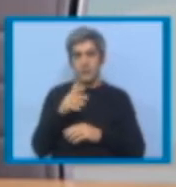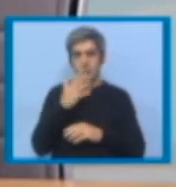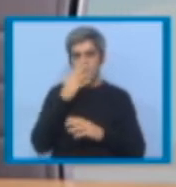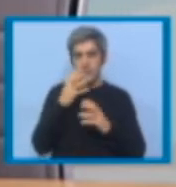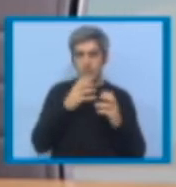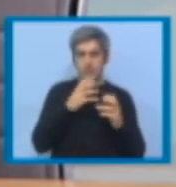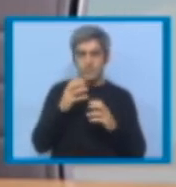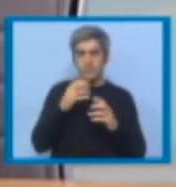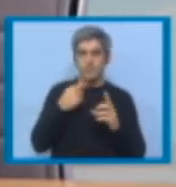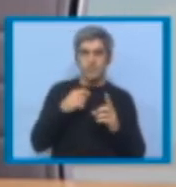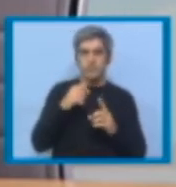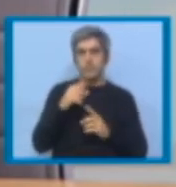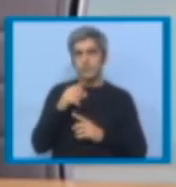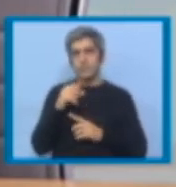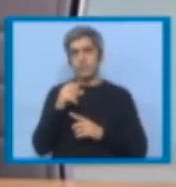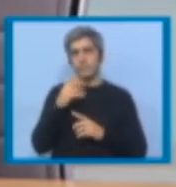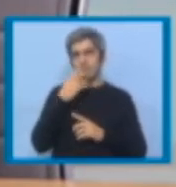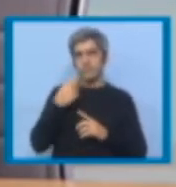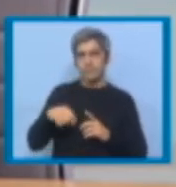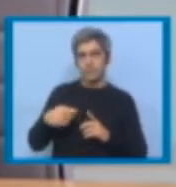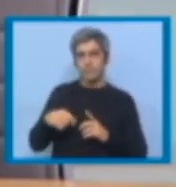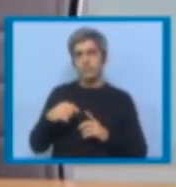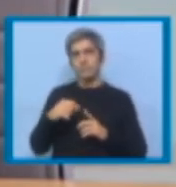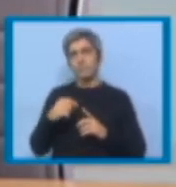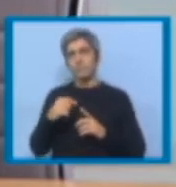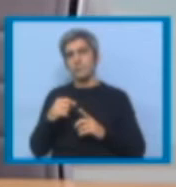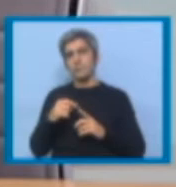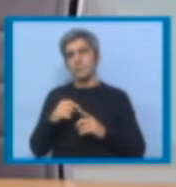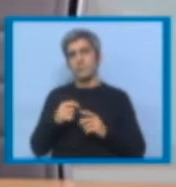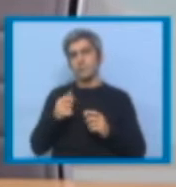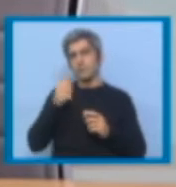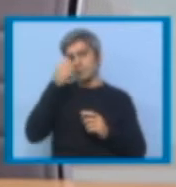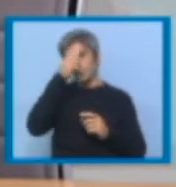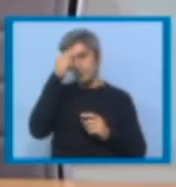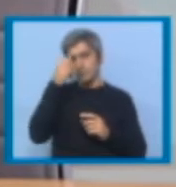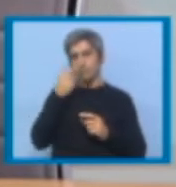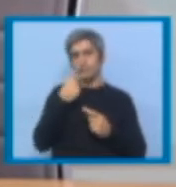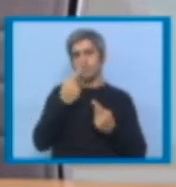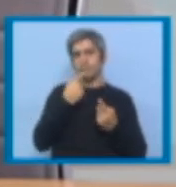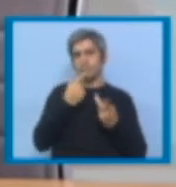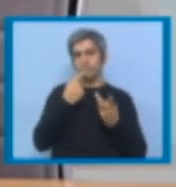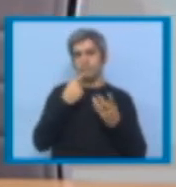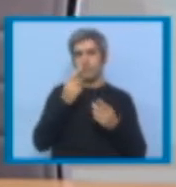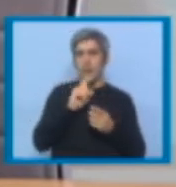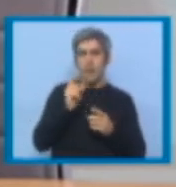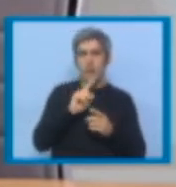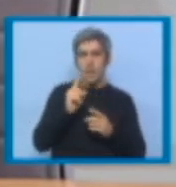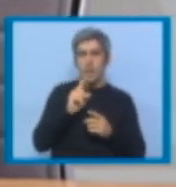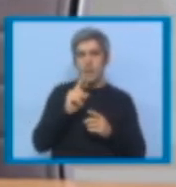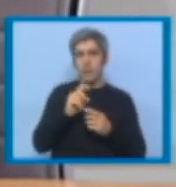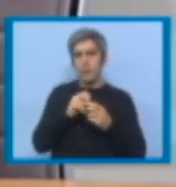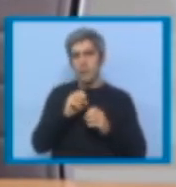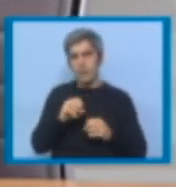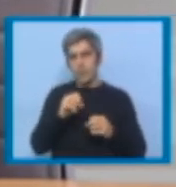a tornar. Marcelo Rebelo de Sousa, no domingo, fez uma declaração a dizer que isto não